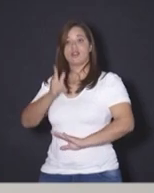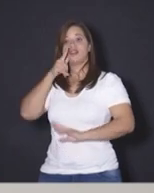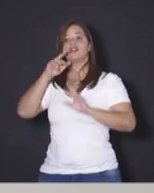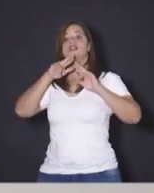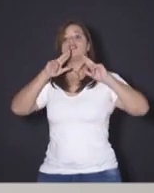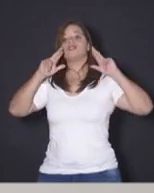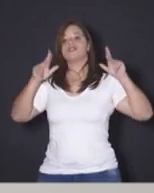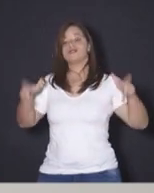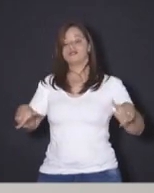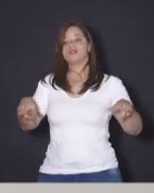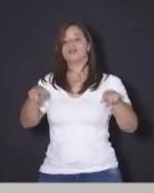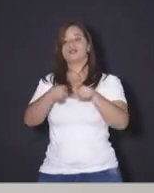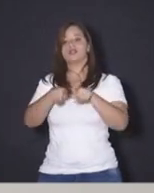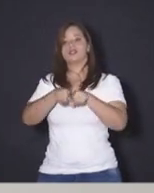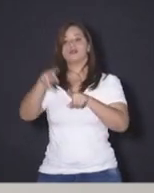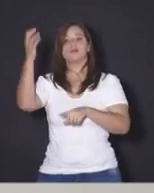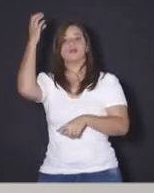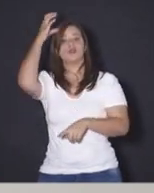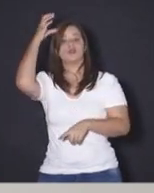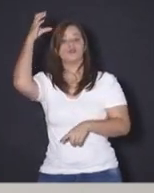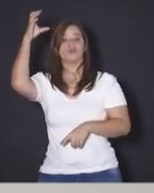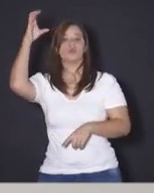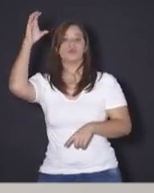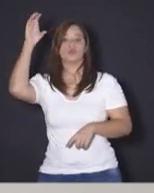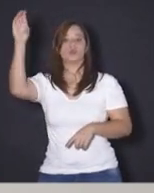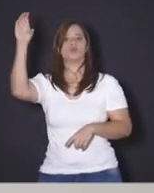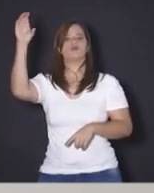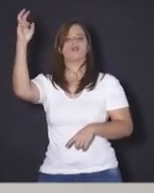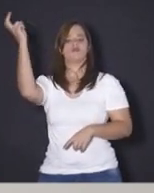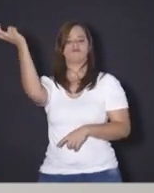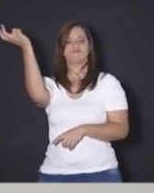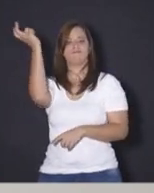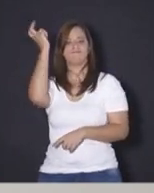diferenças culturais intelectuais